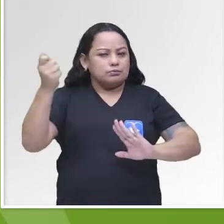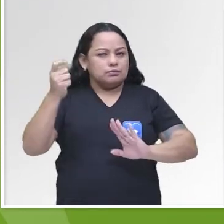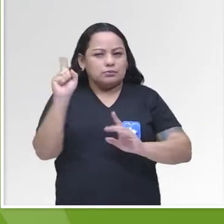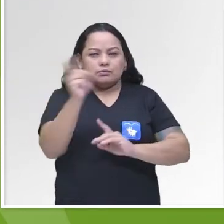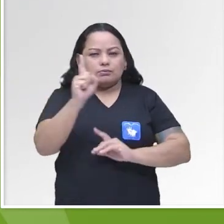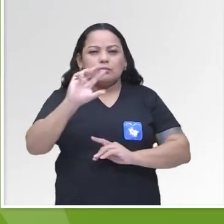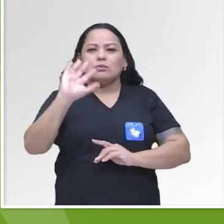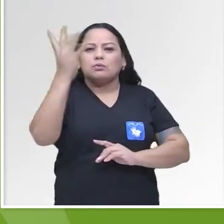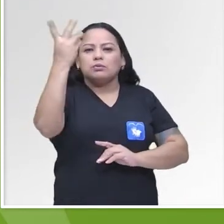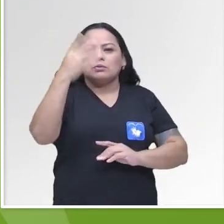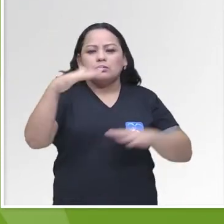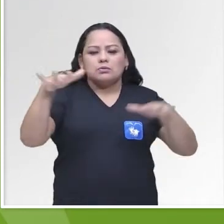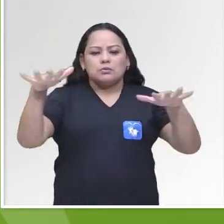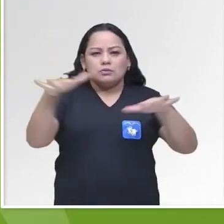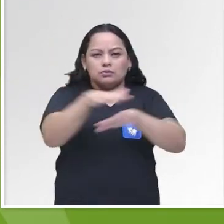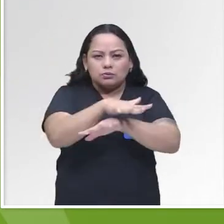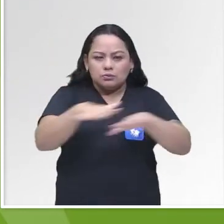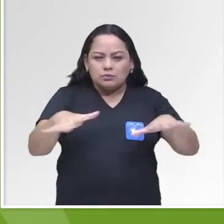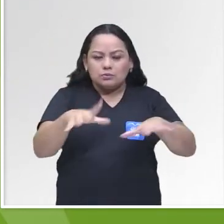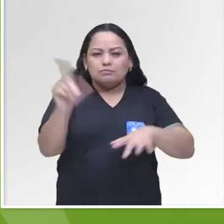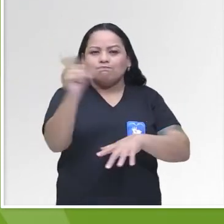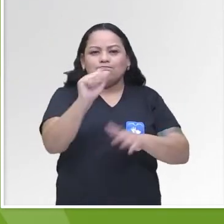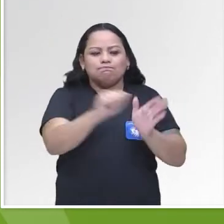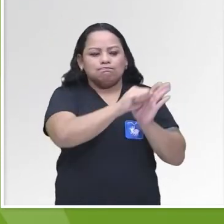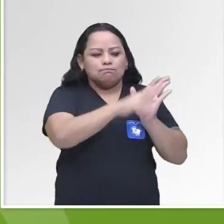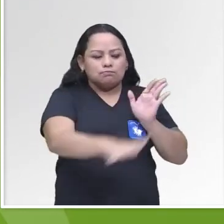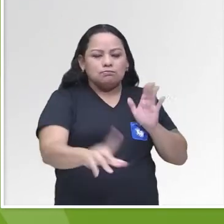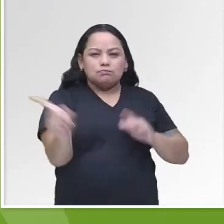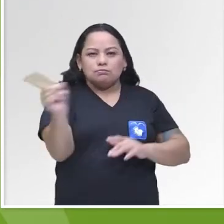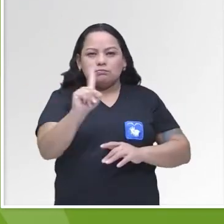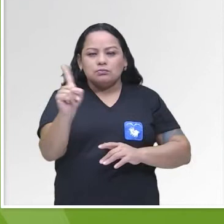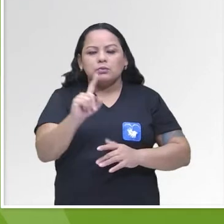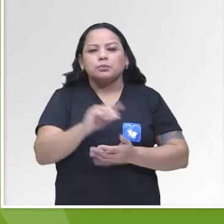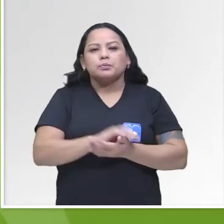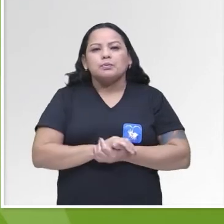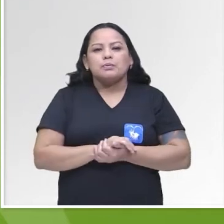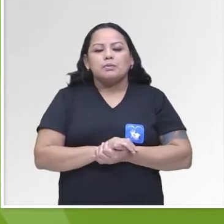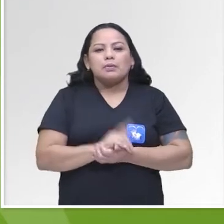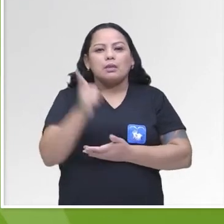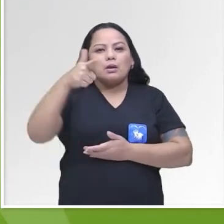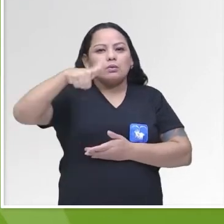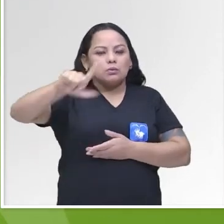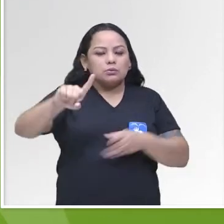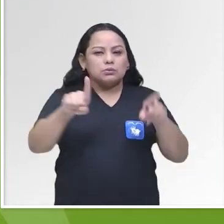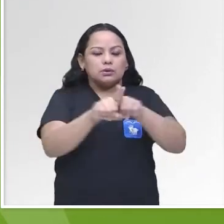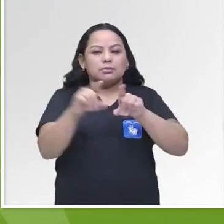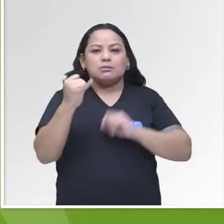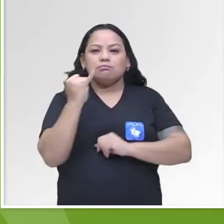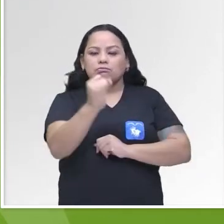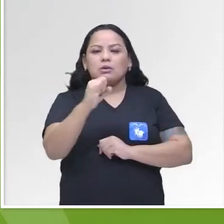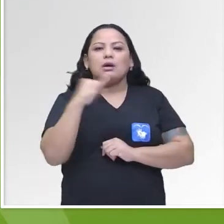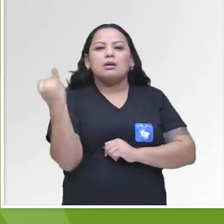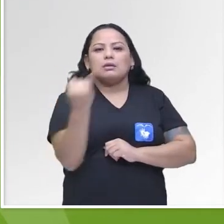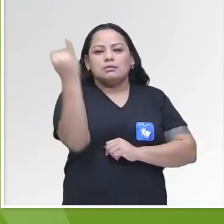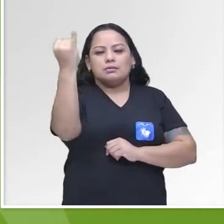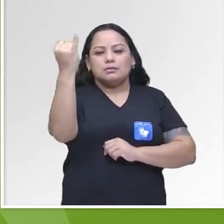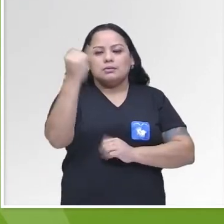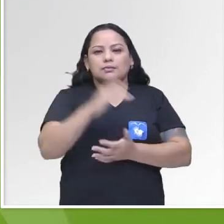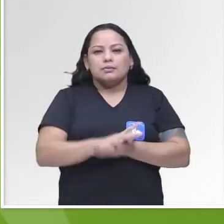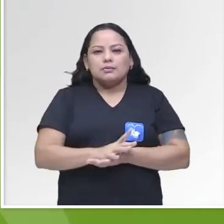ocorre isomeria geométrica, tá bom? Outra coisa importante é que